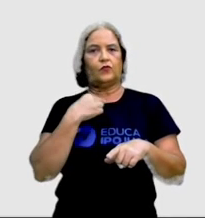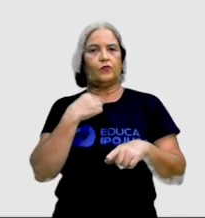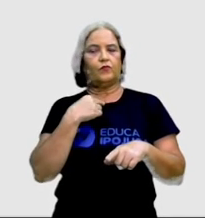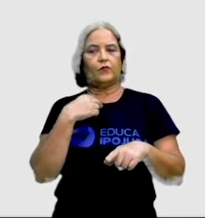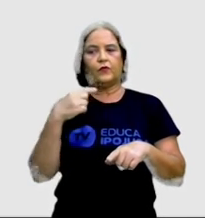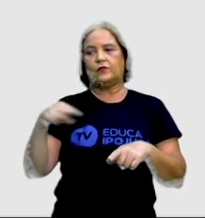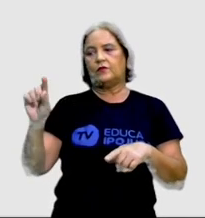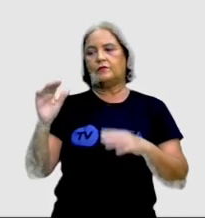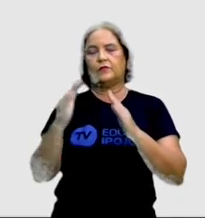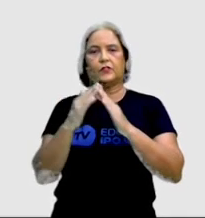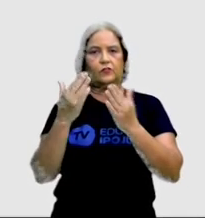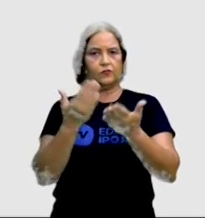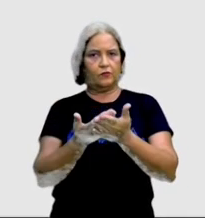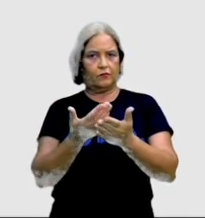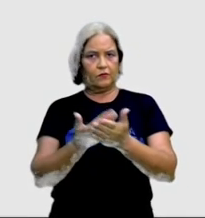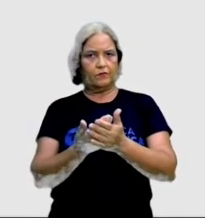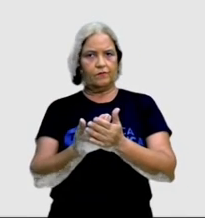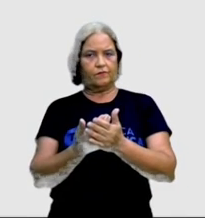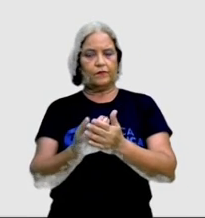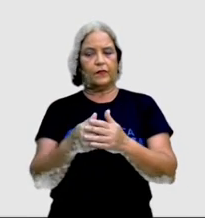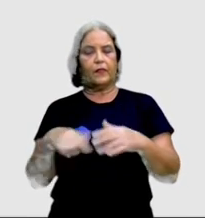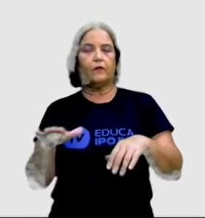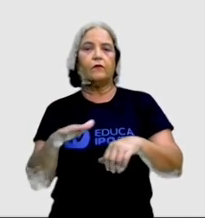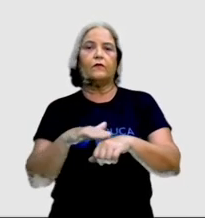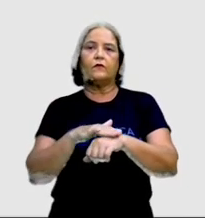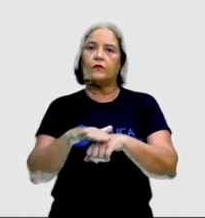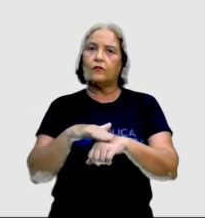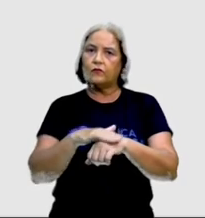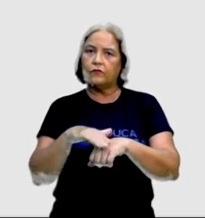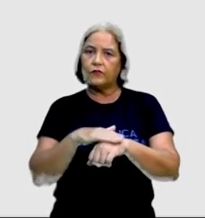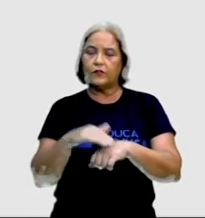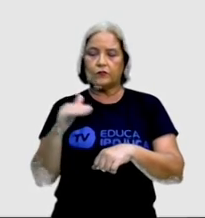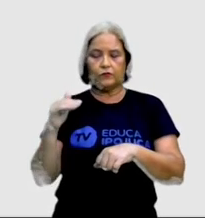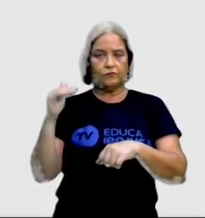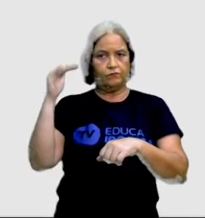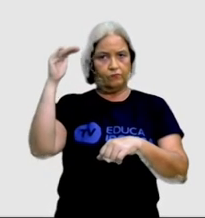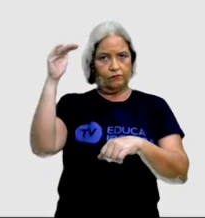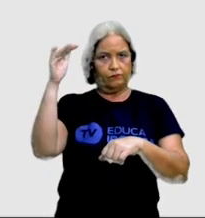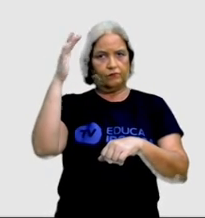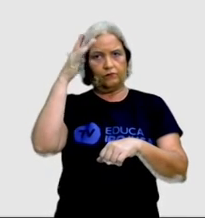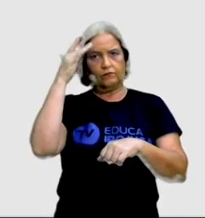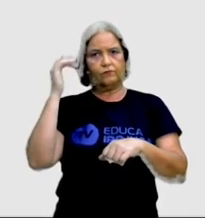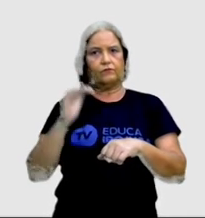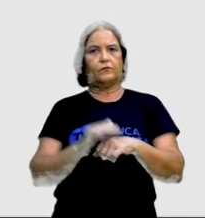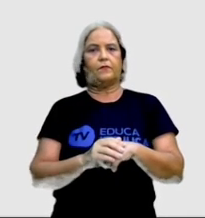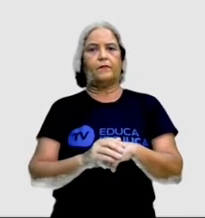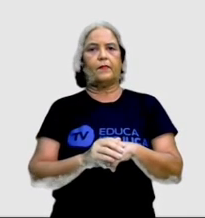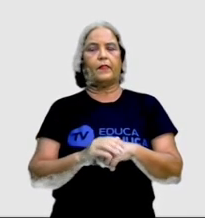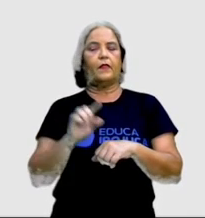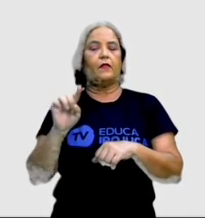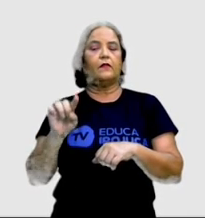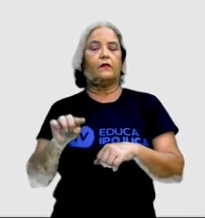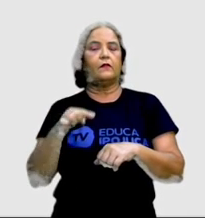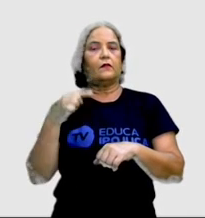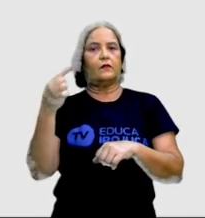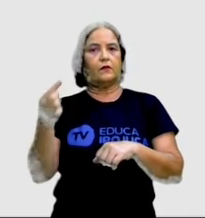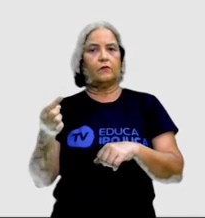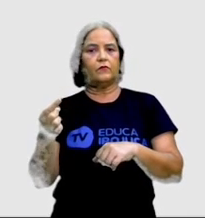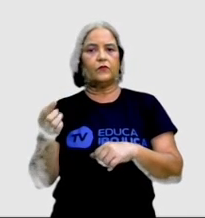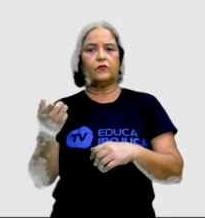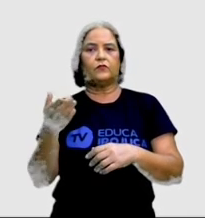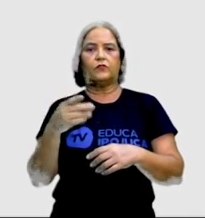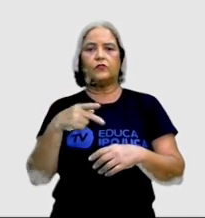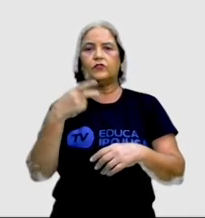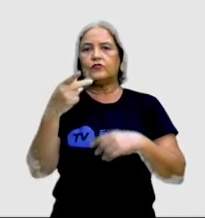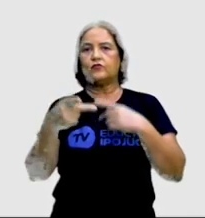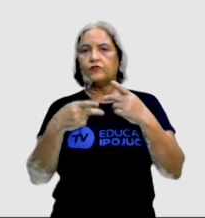Então, converse aí na casa de vocês com o adulto, certo? E depois